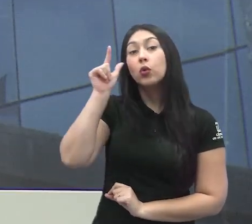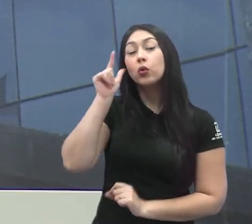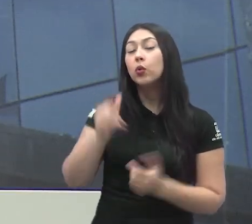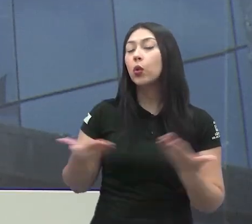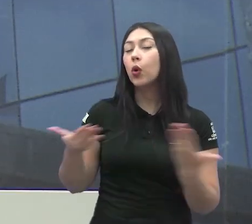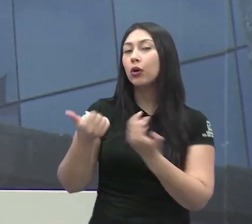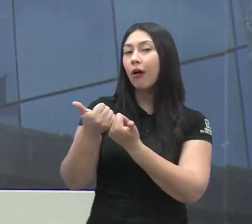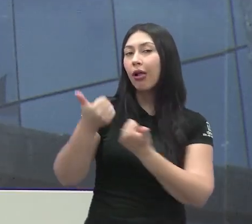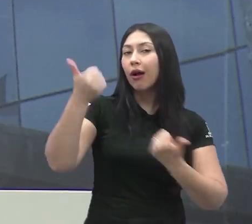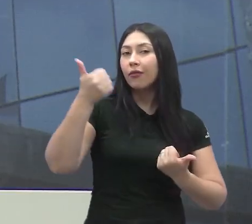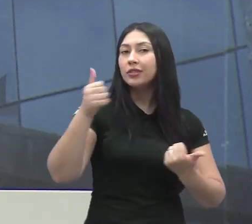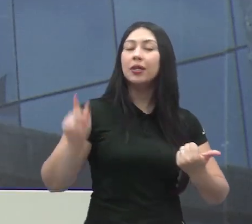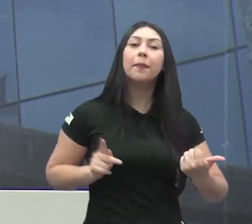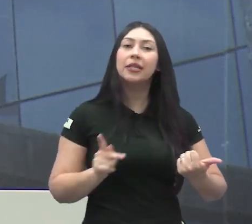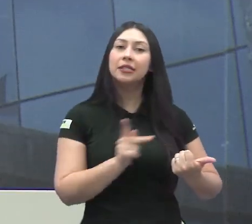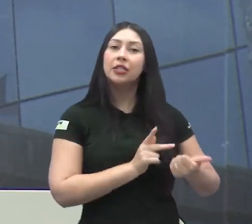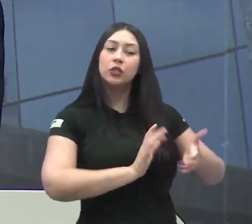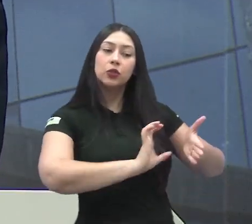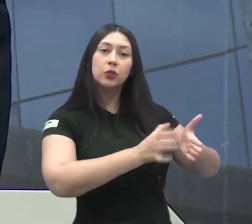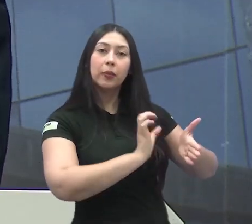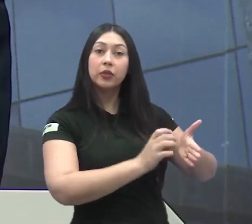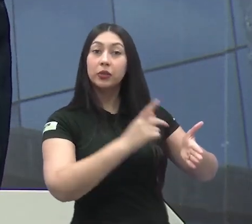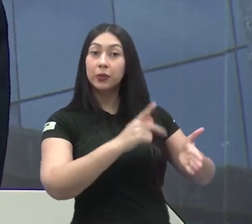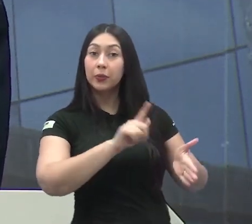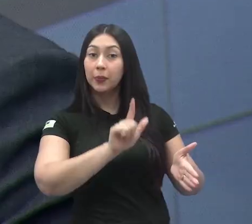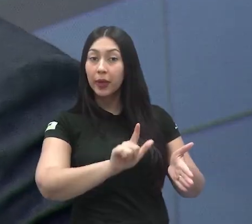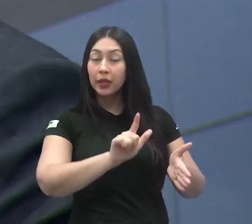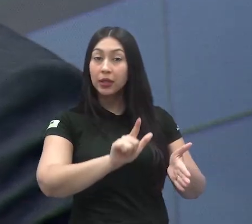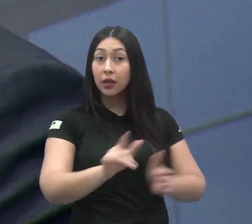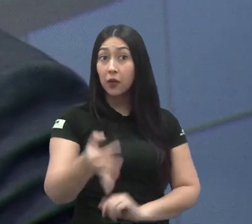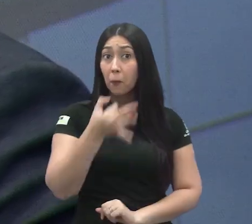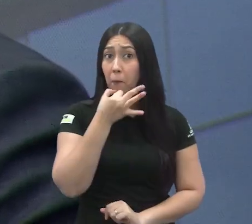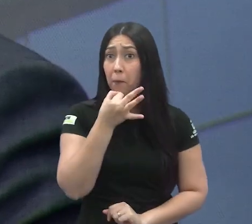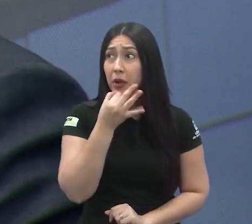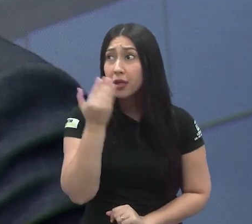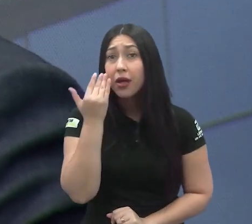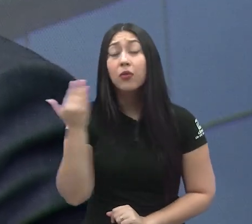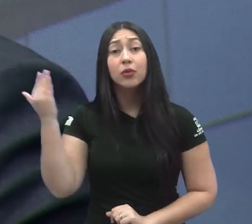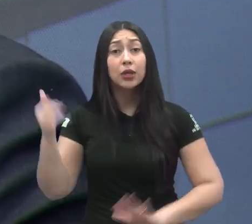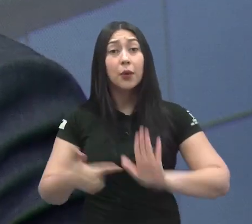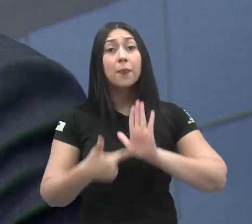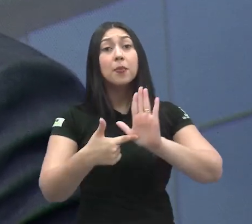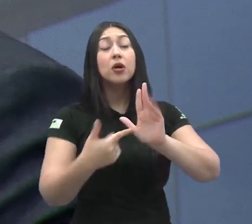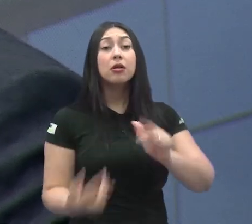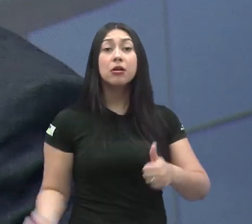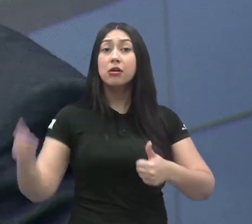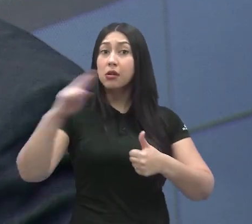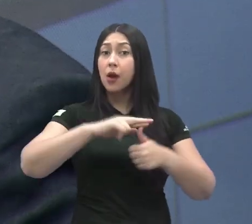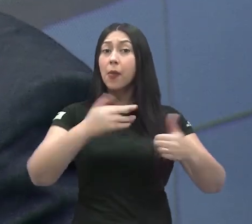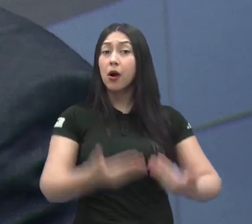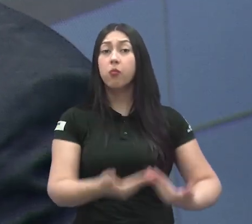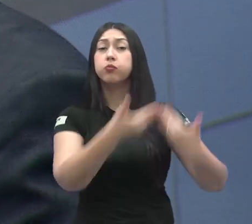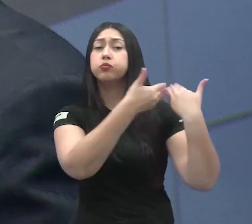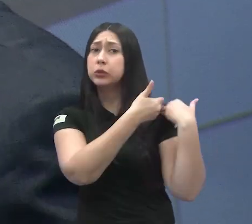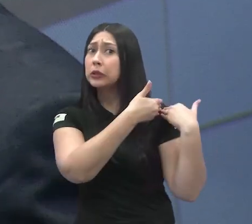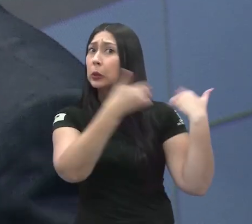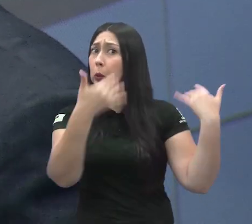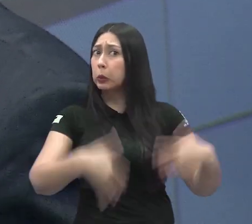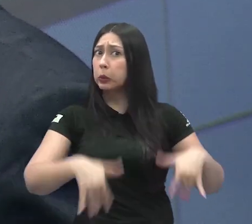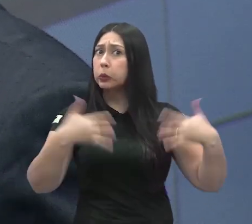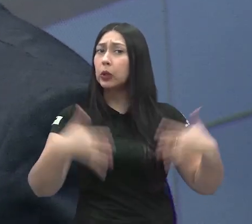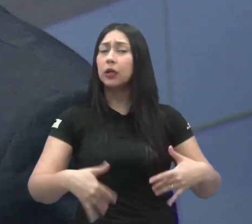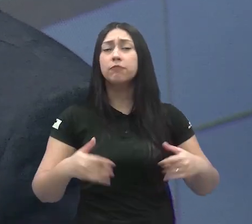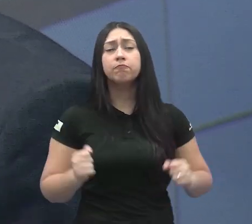é vice-presidente do Partido Liberal, o PL. Segundo o vereador, esse cargo significa uma